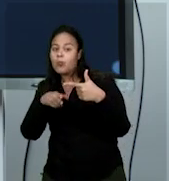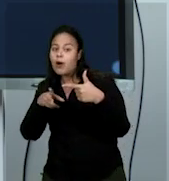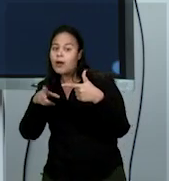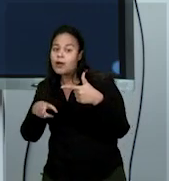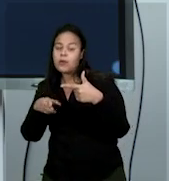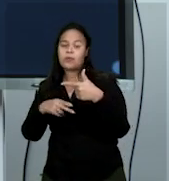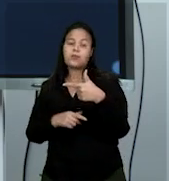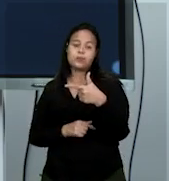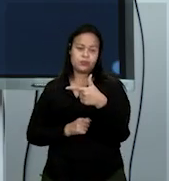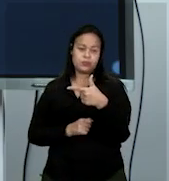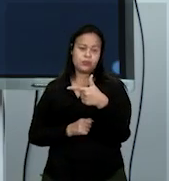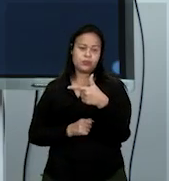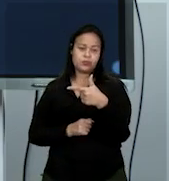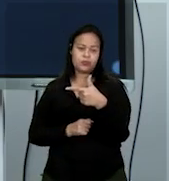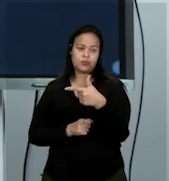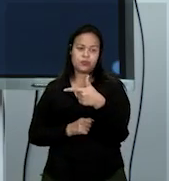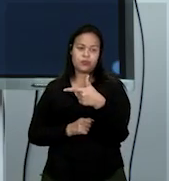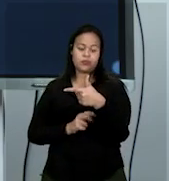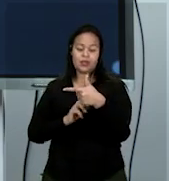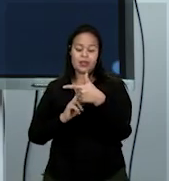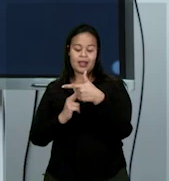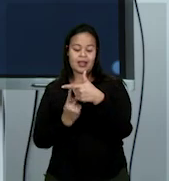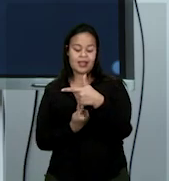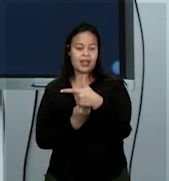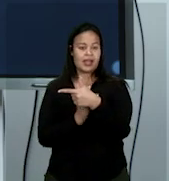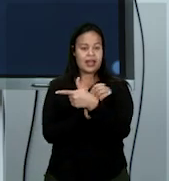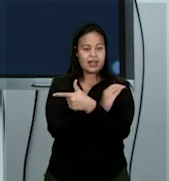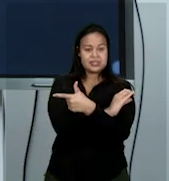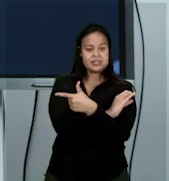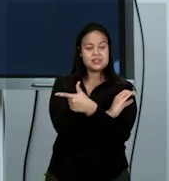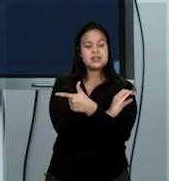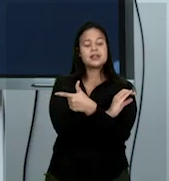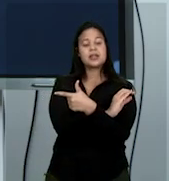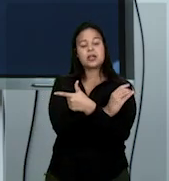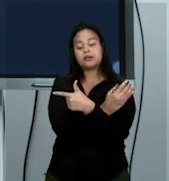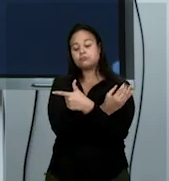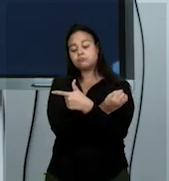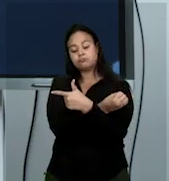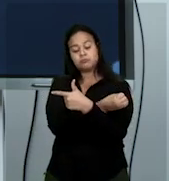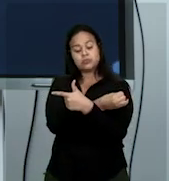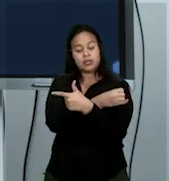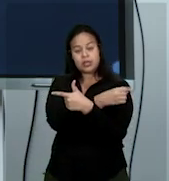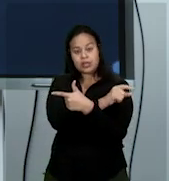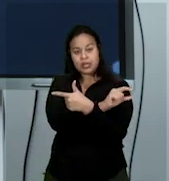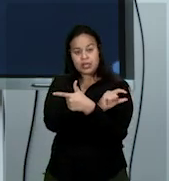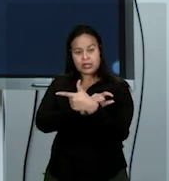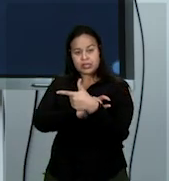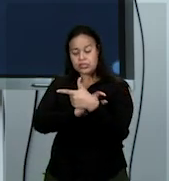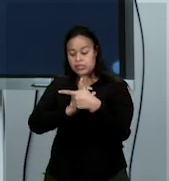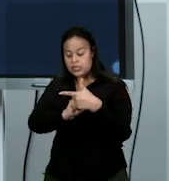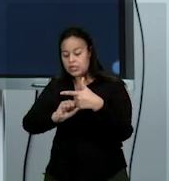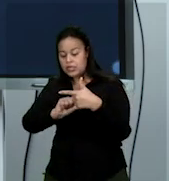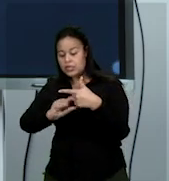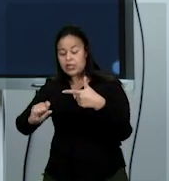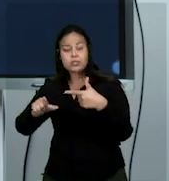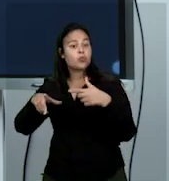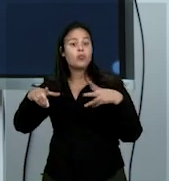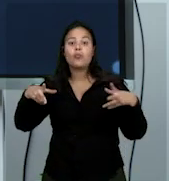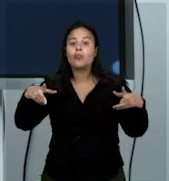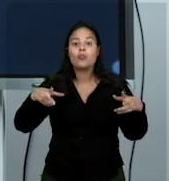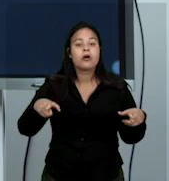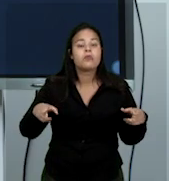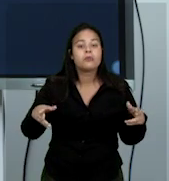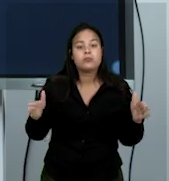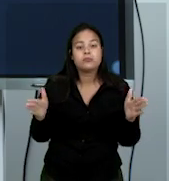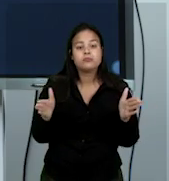o tamanho de H até C. Então ele está falando que esses dois lados aqui, ó, têm o mesmo tamanho, eles são iguais